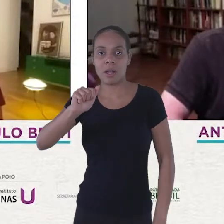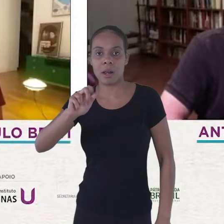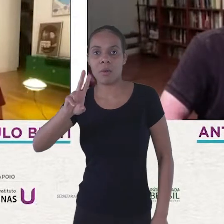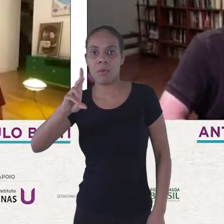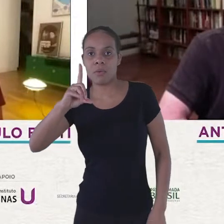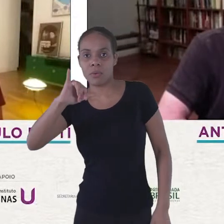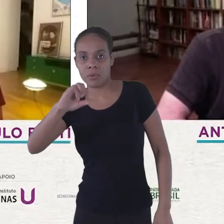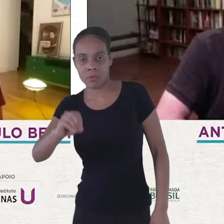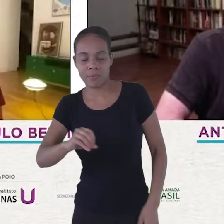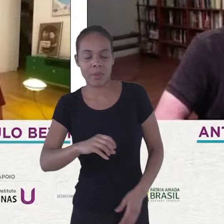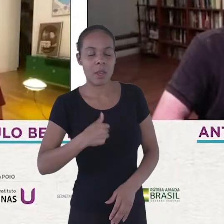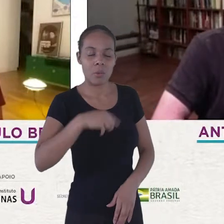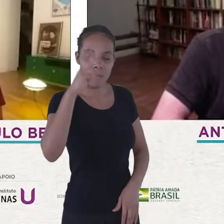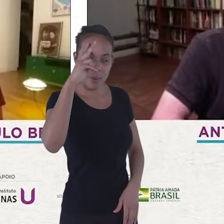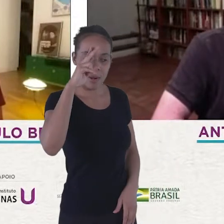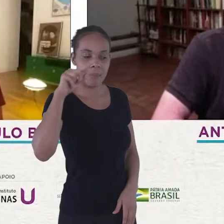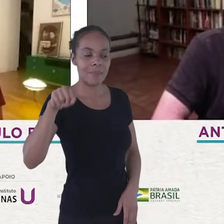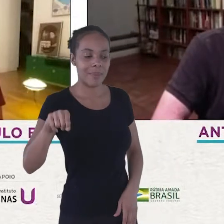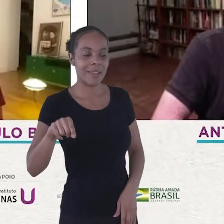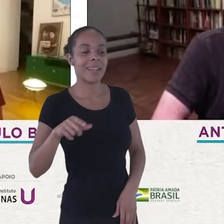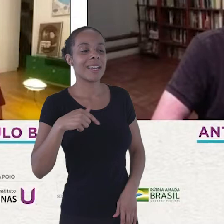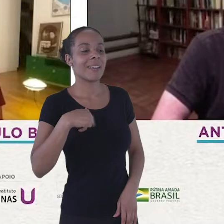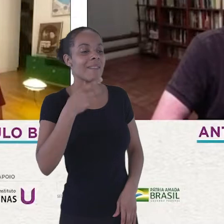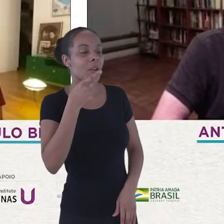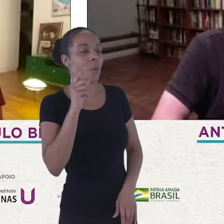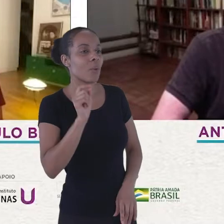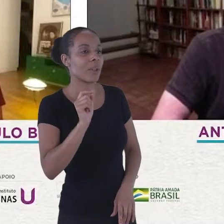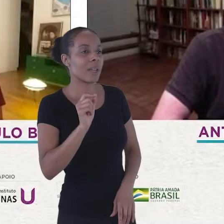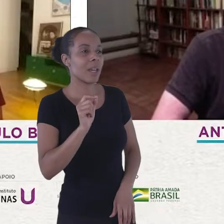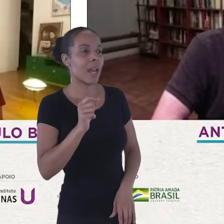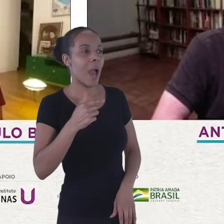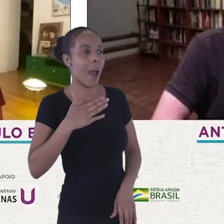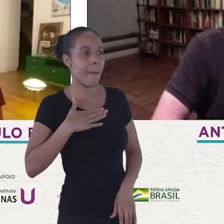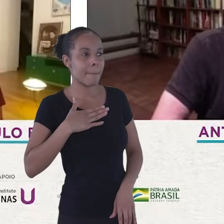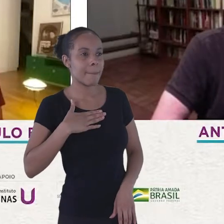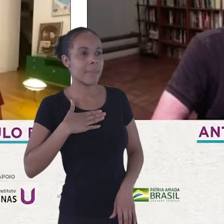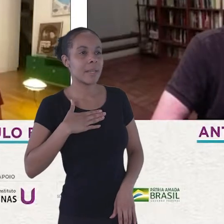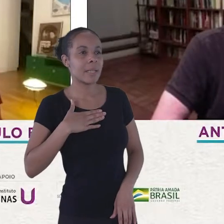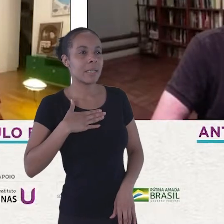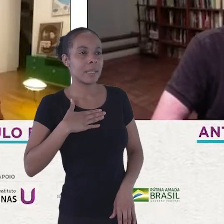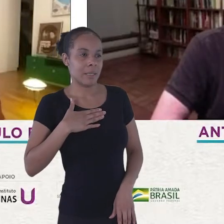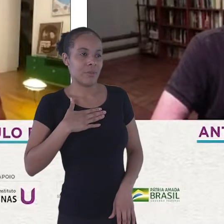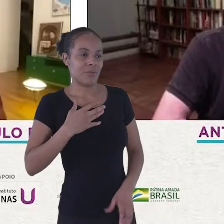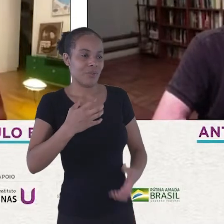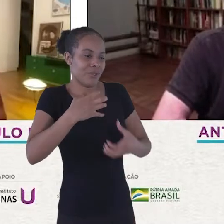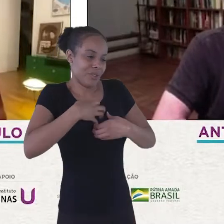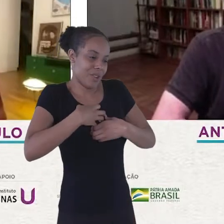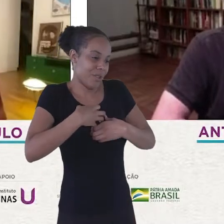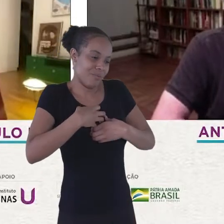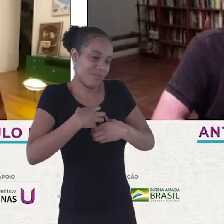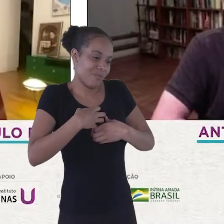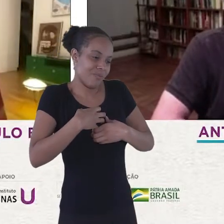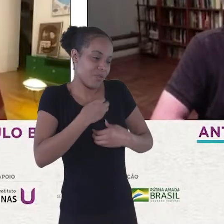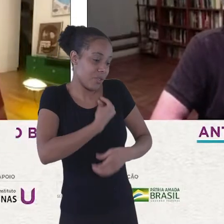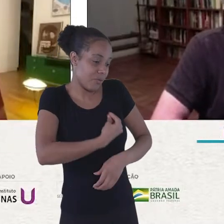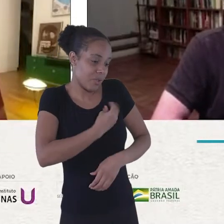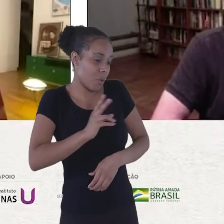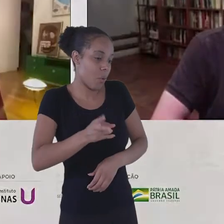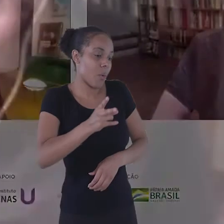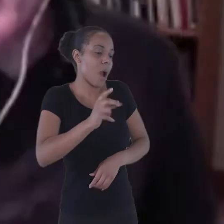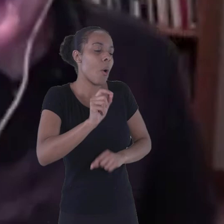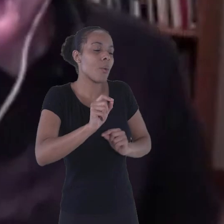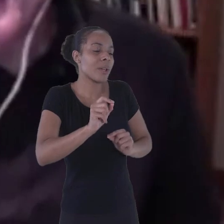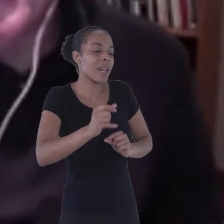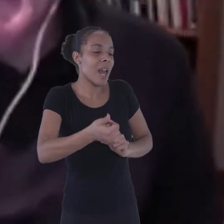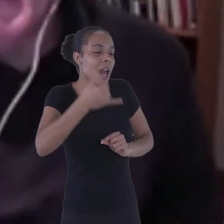que ele falou assim, a única saída para minha vida era ligar para o Stepan. Aí ele entrou num banheiro e ligou para o